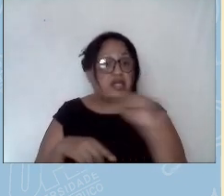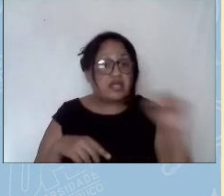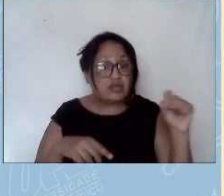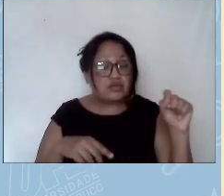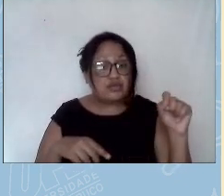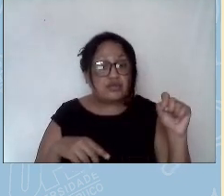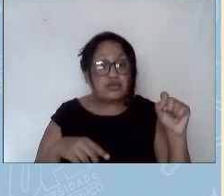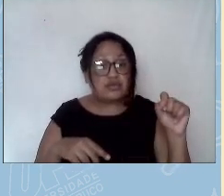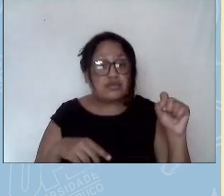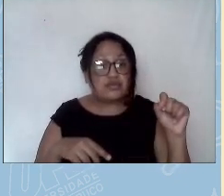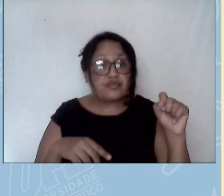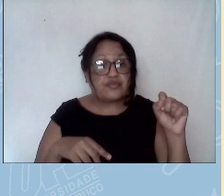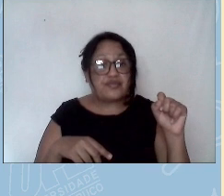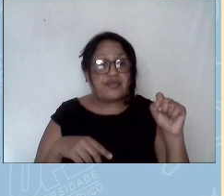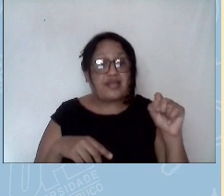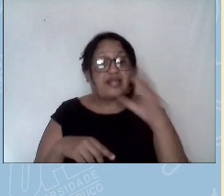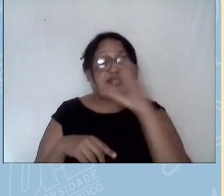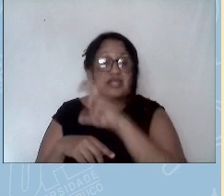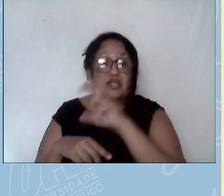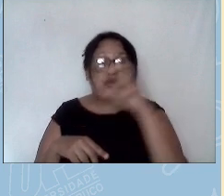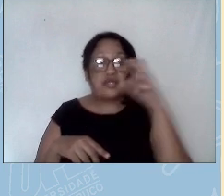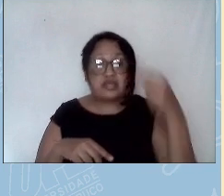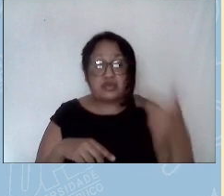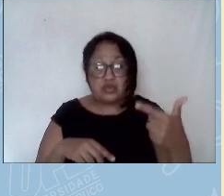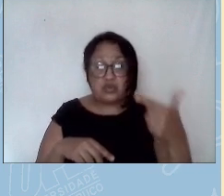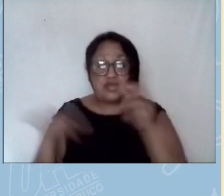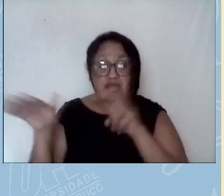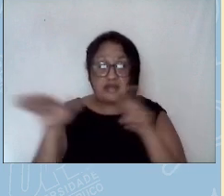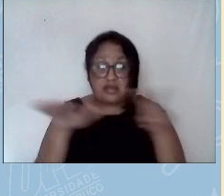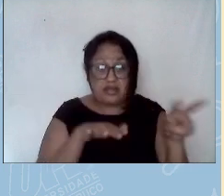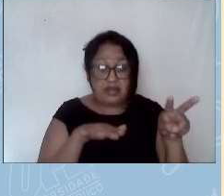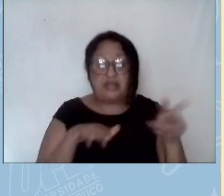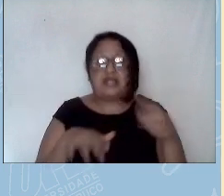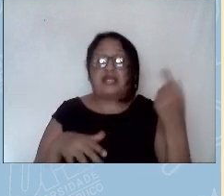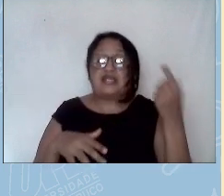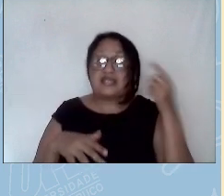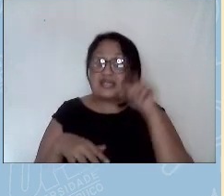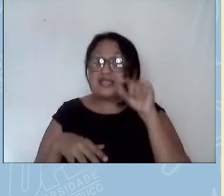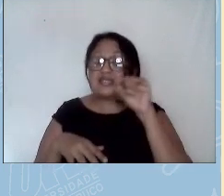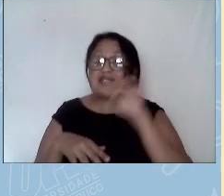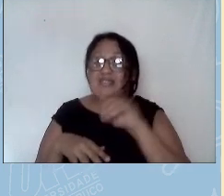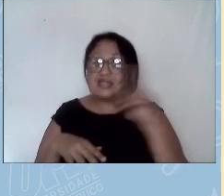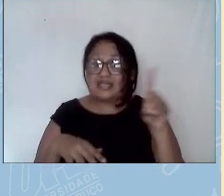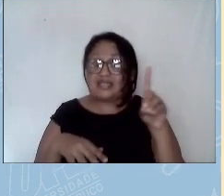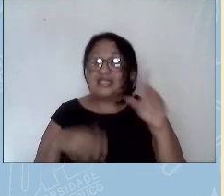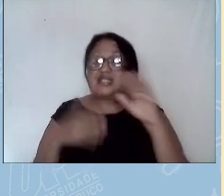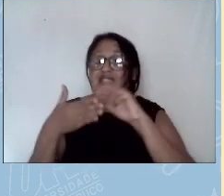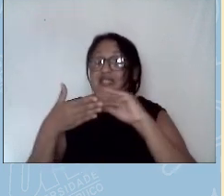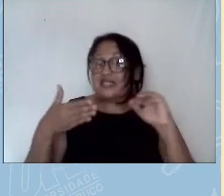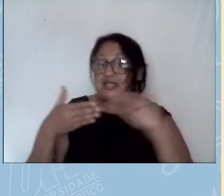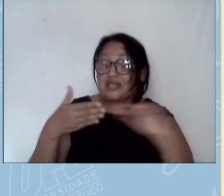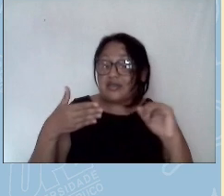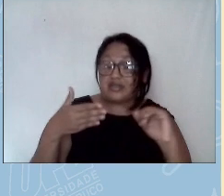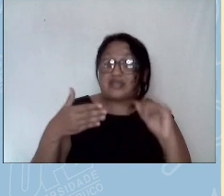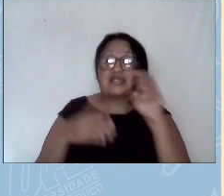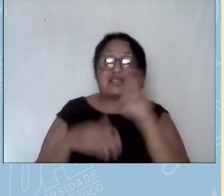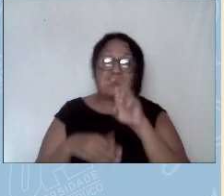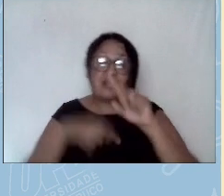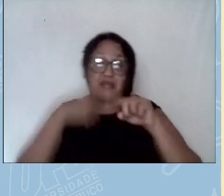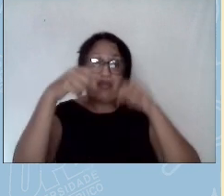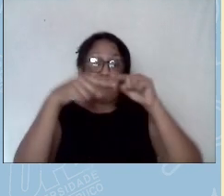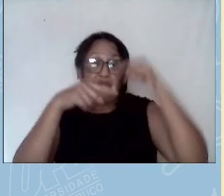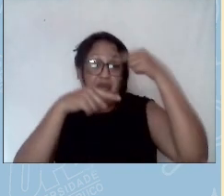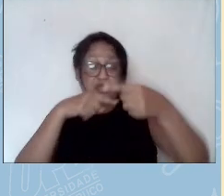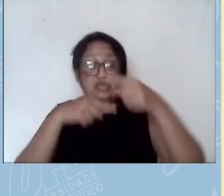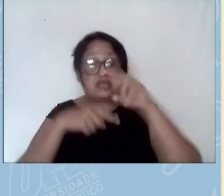52 semanas e esse dia que vai sobrar após as 52 semanas ele é